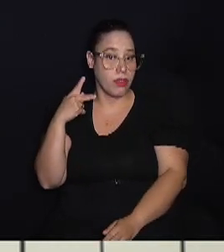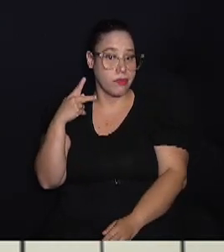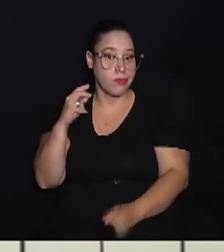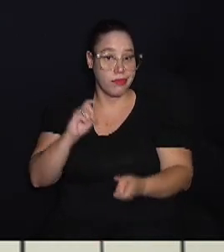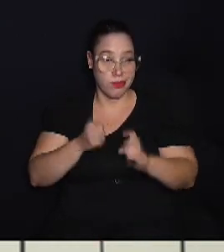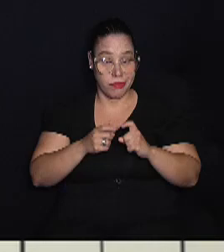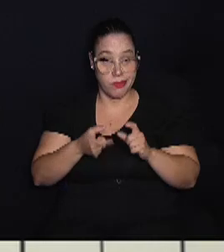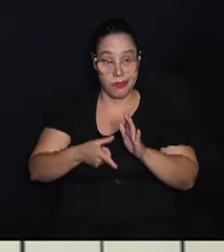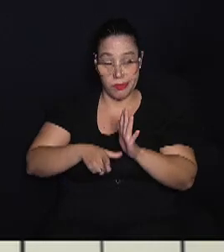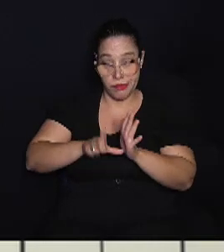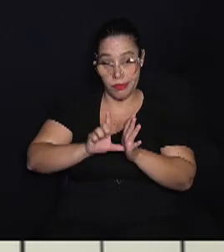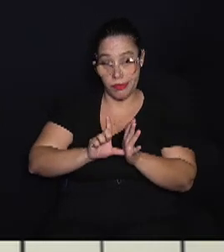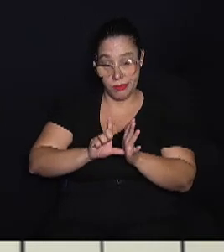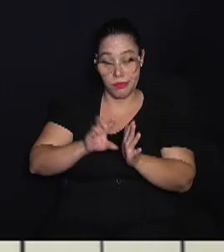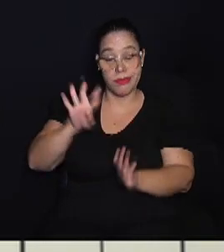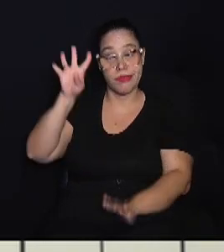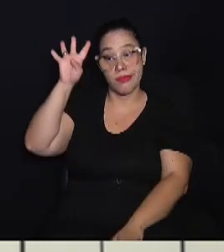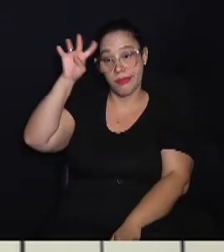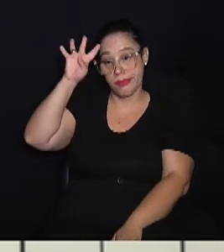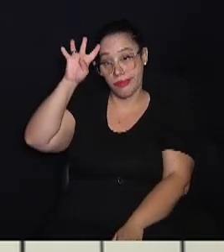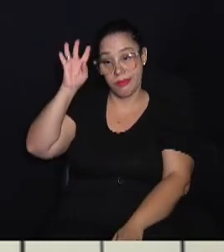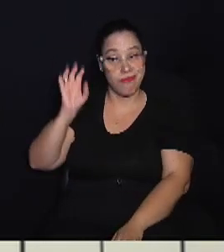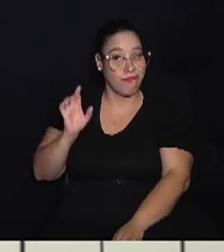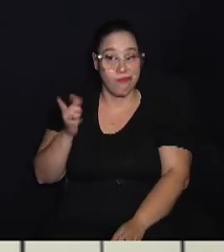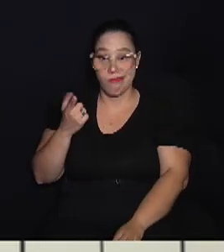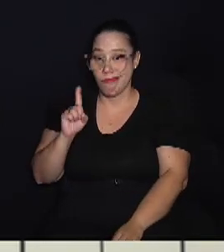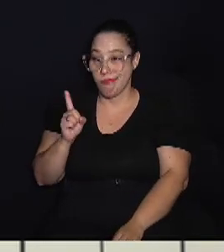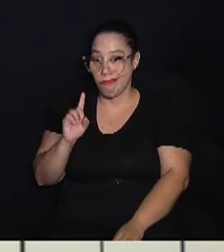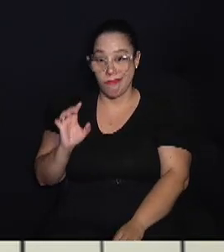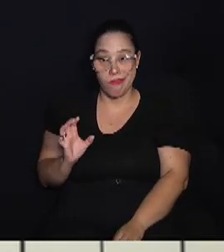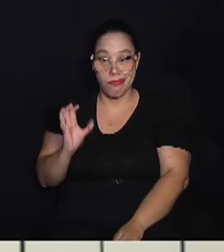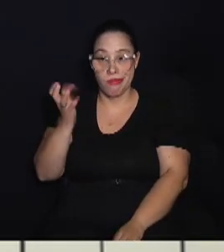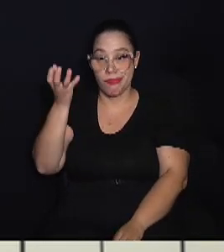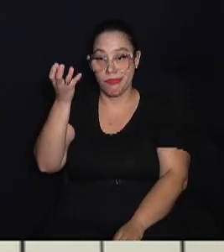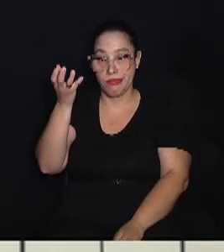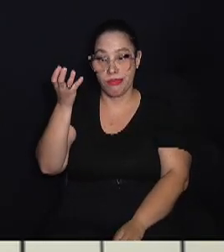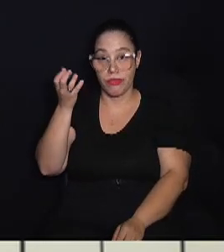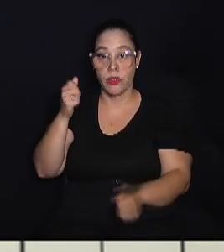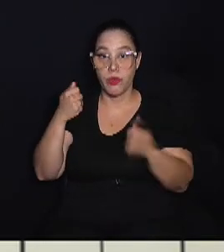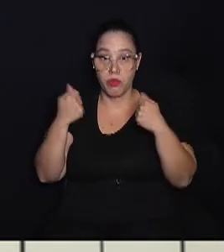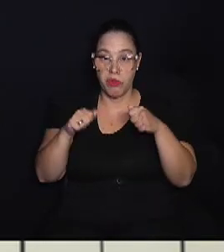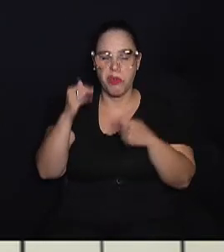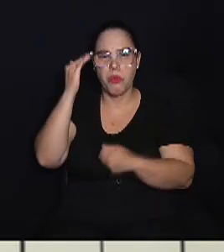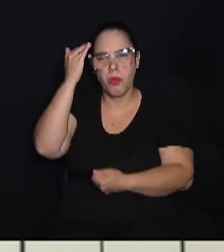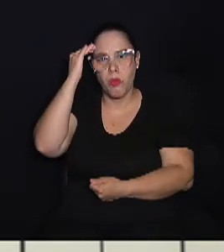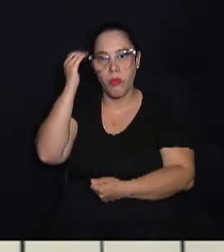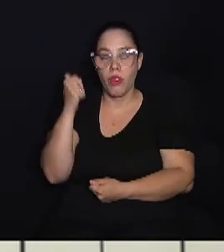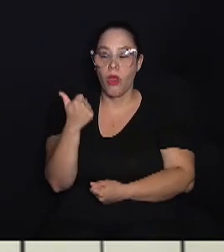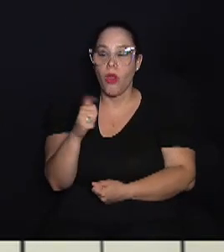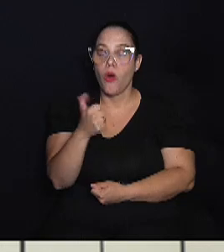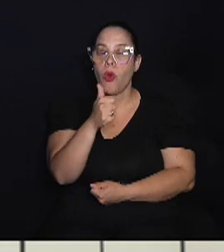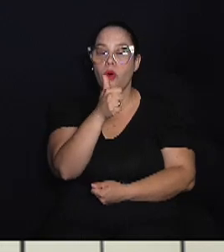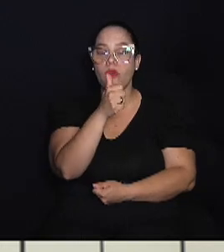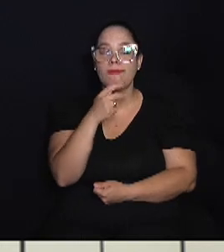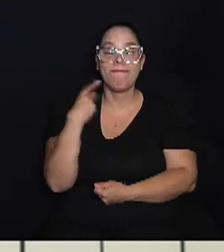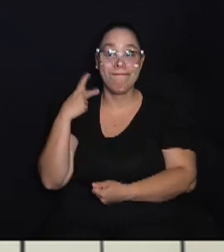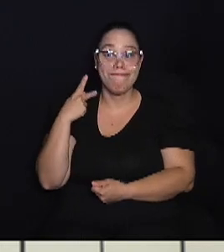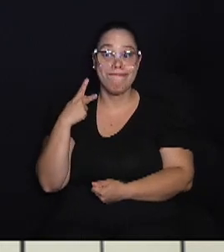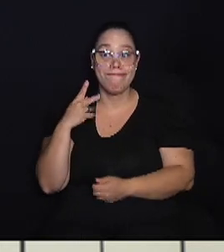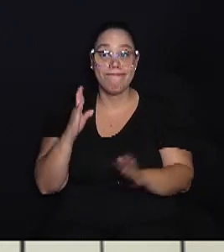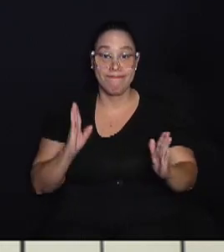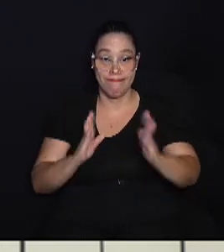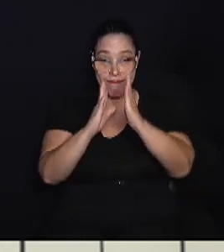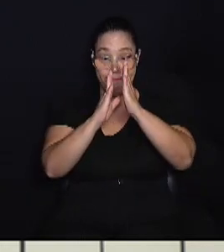noite anterior, ou seja, desta quarta-feira, não ocorreu. E são necessários, para você entender, 11 parlamentares presentes